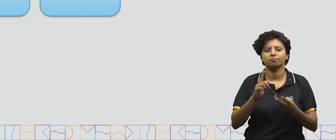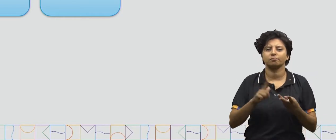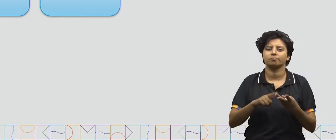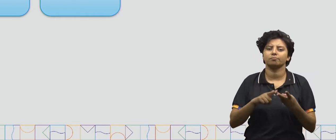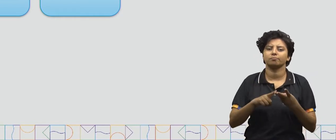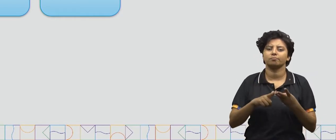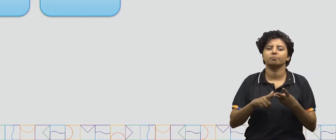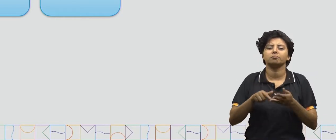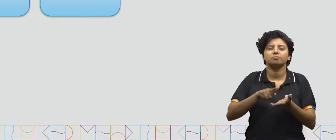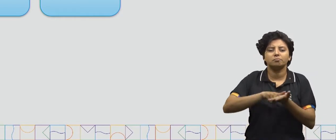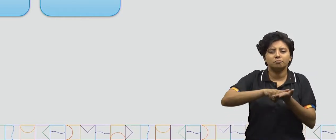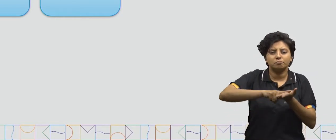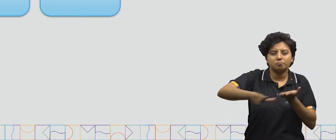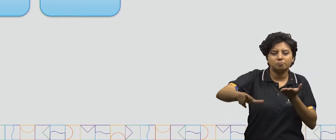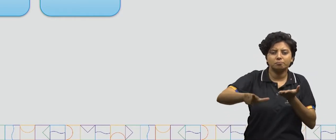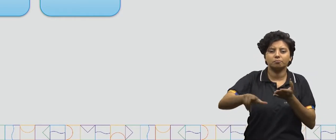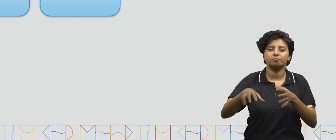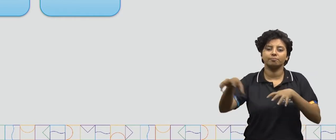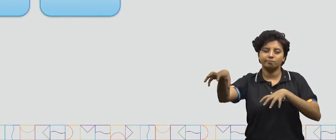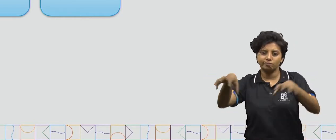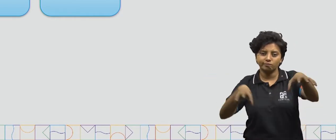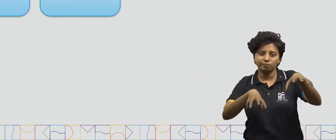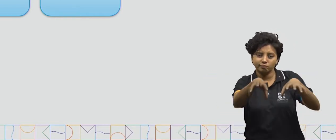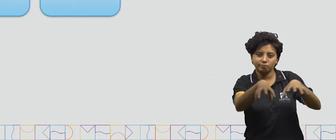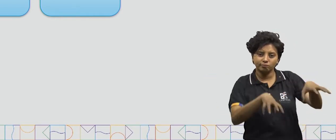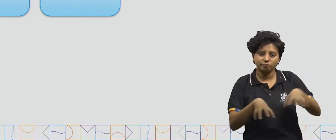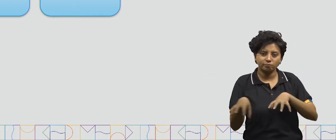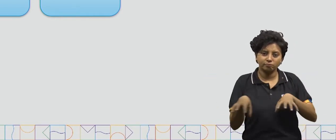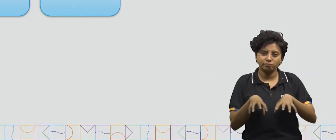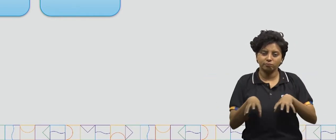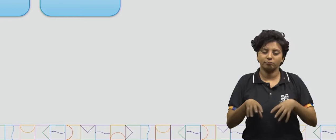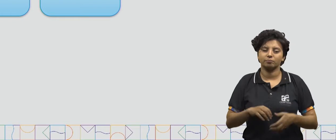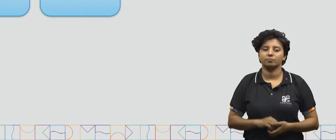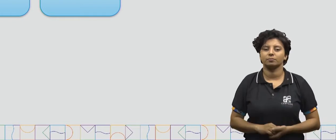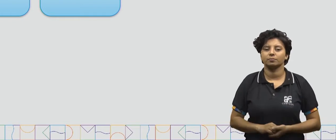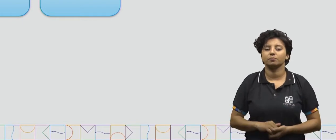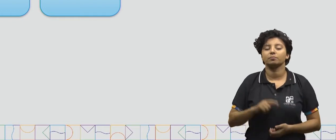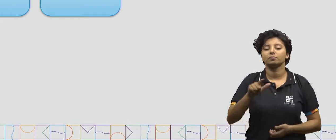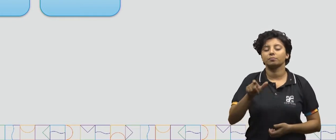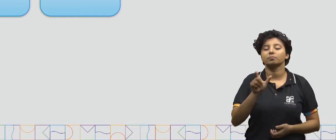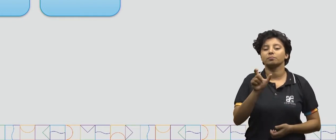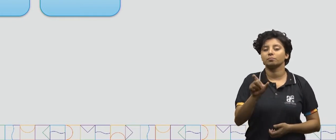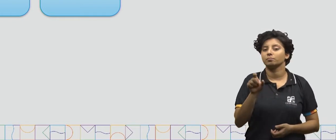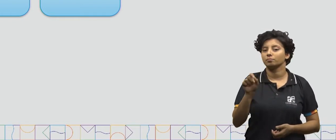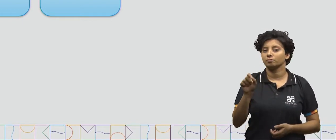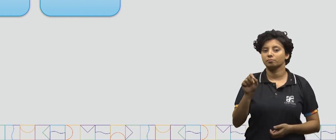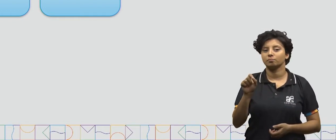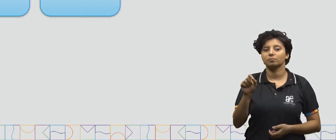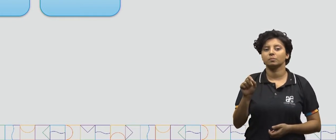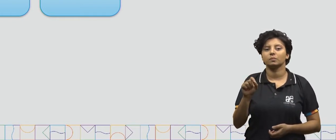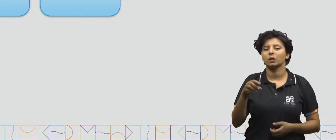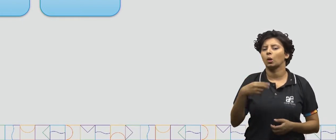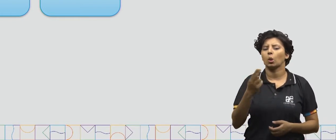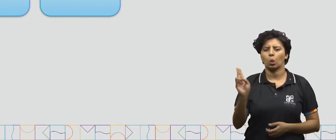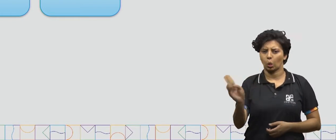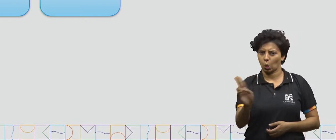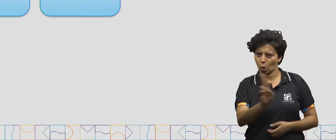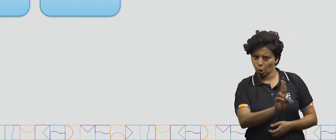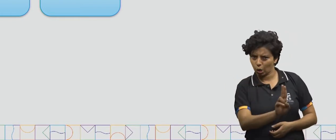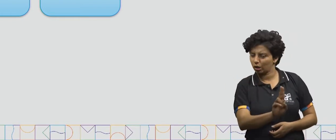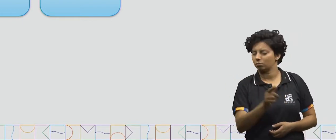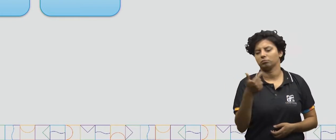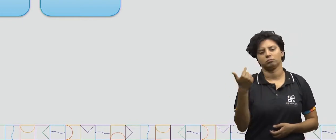elaborar, limpar e arrumar. Essas palavras não dão nome a